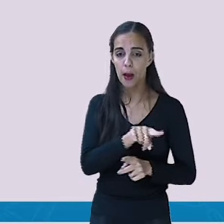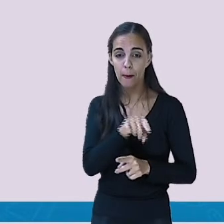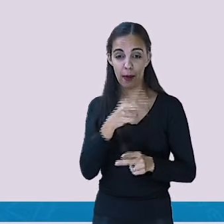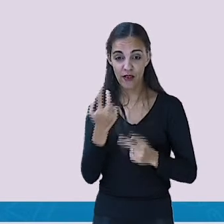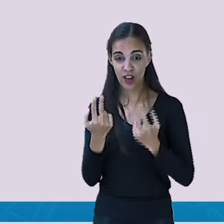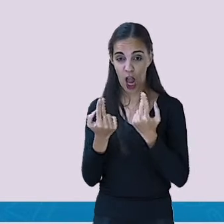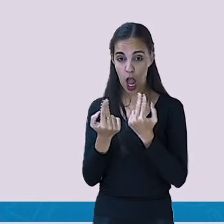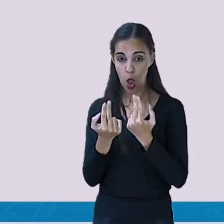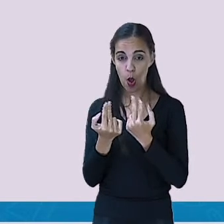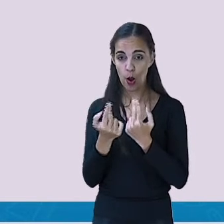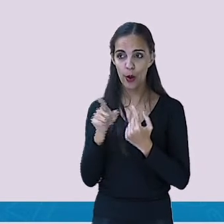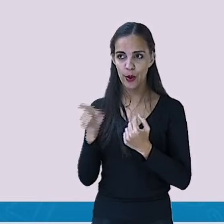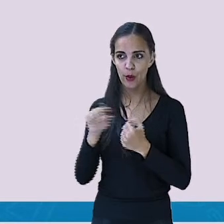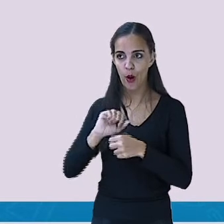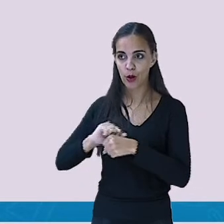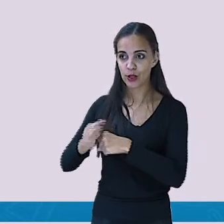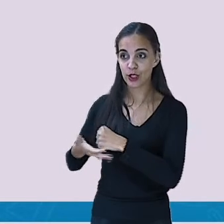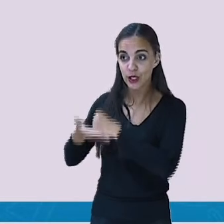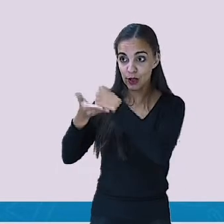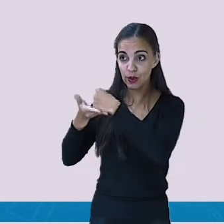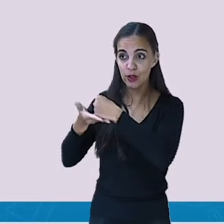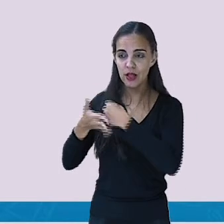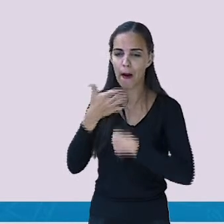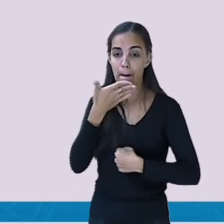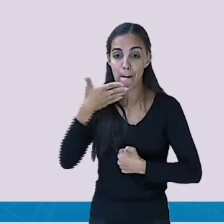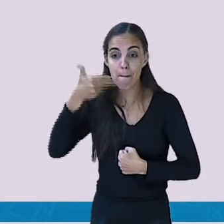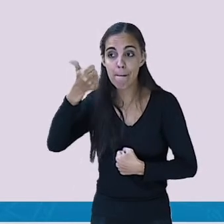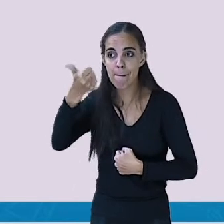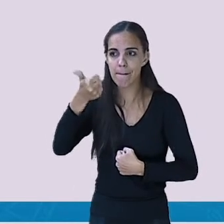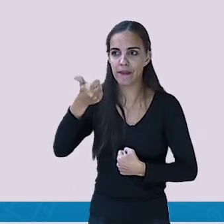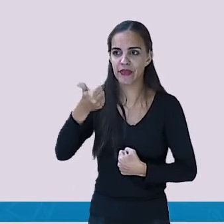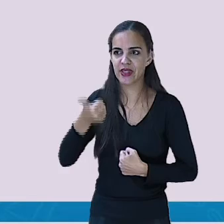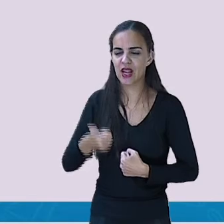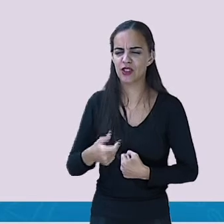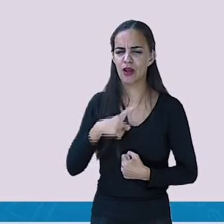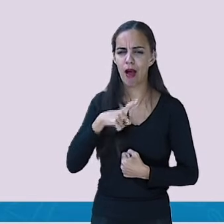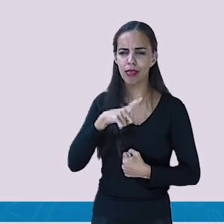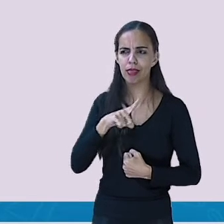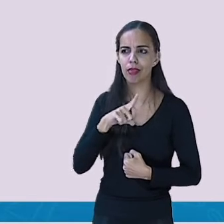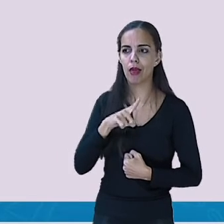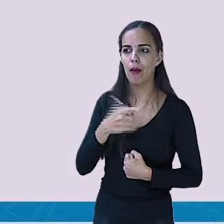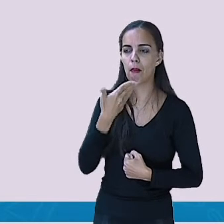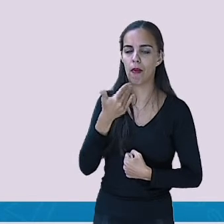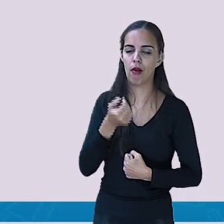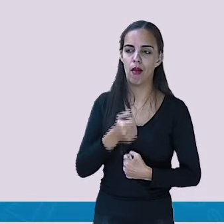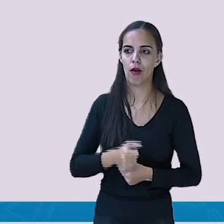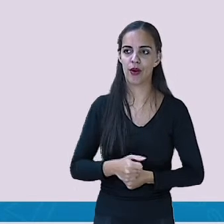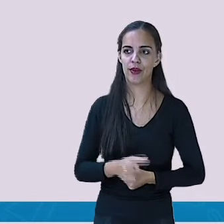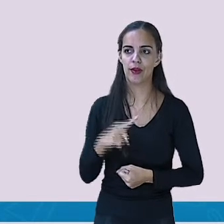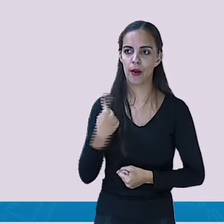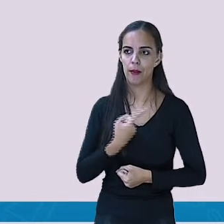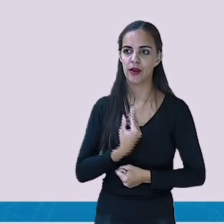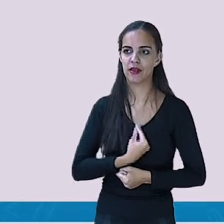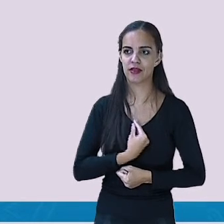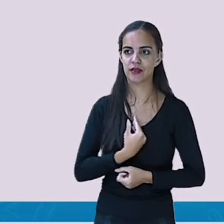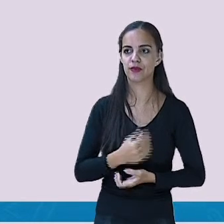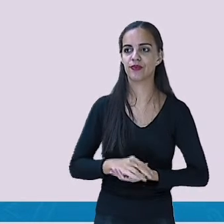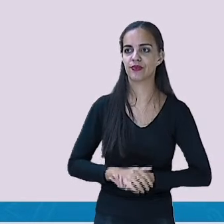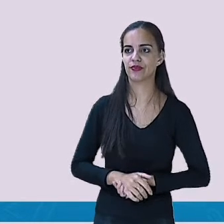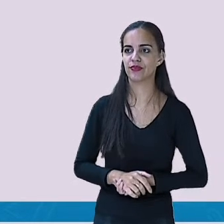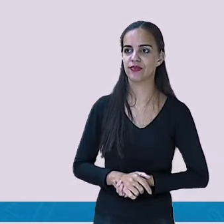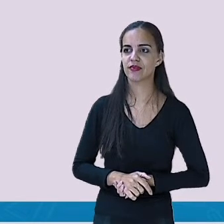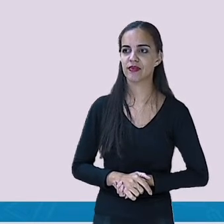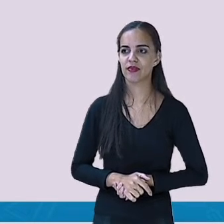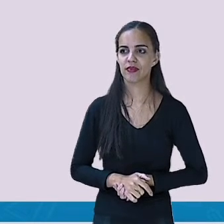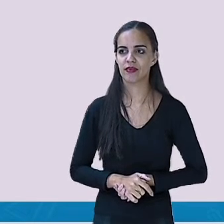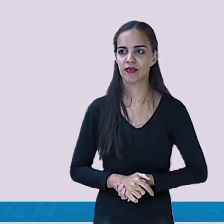aqui, é sustentável. E melhor e mais necessário é eu conseguir manter este